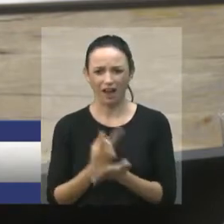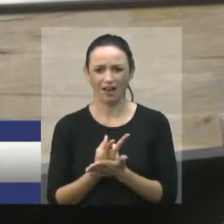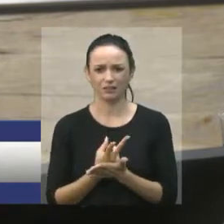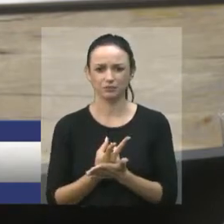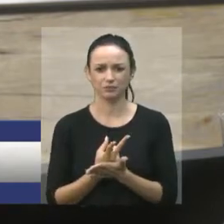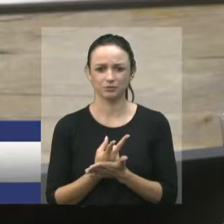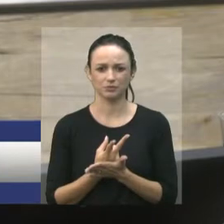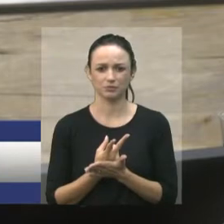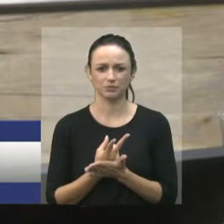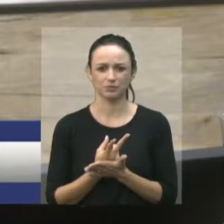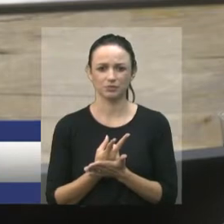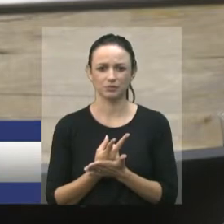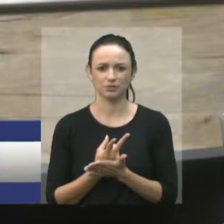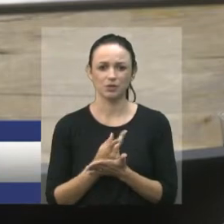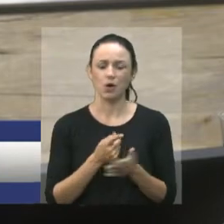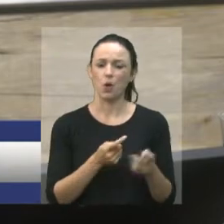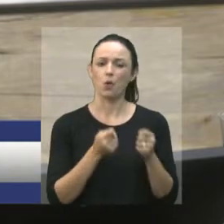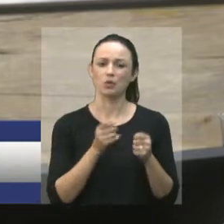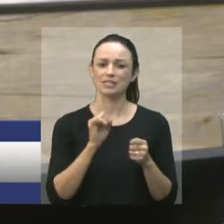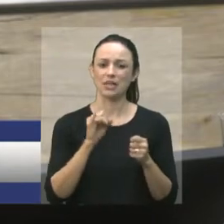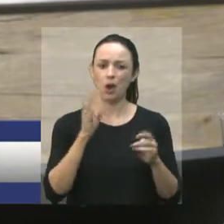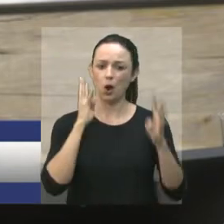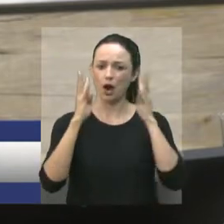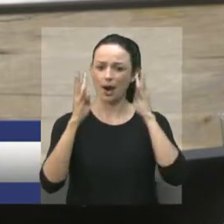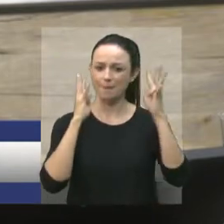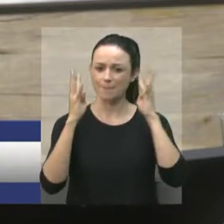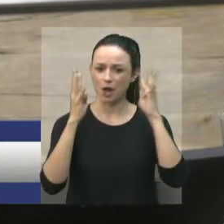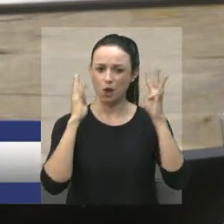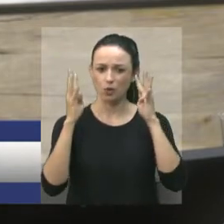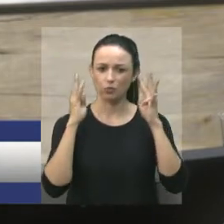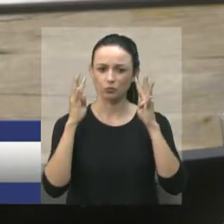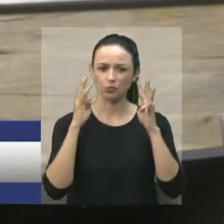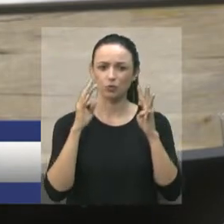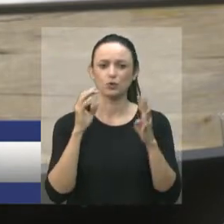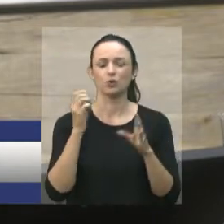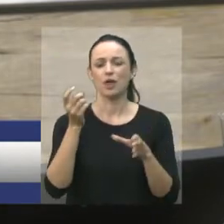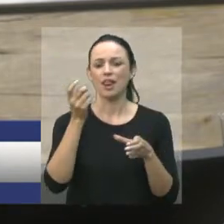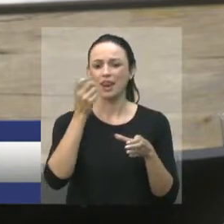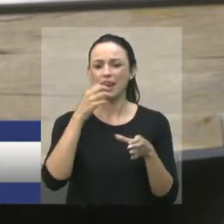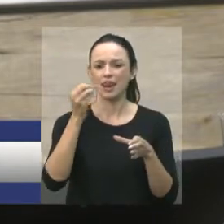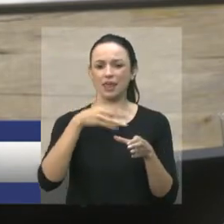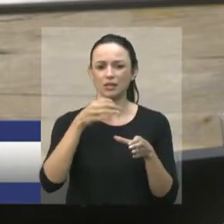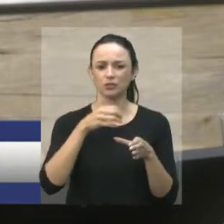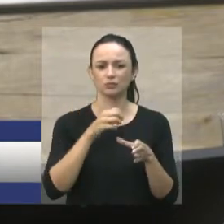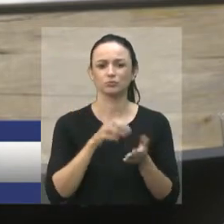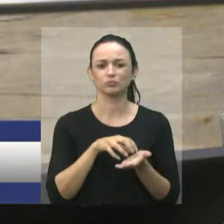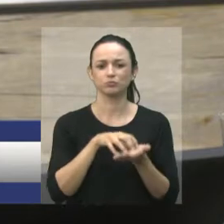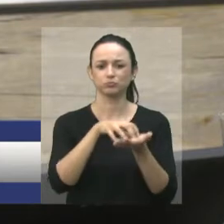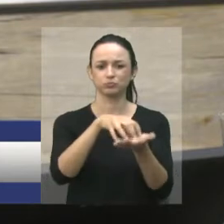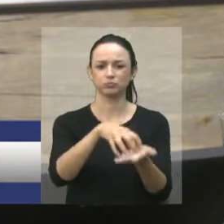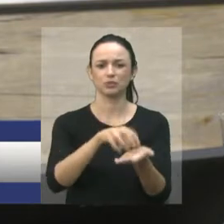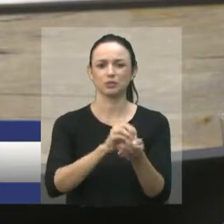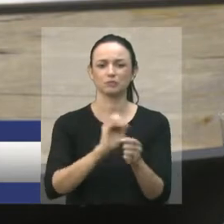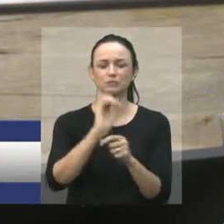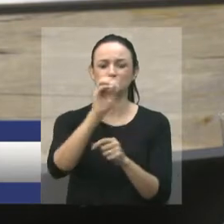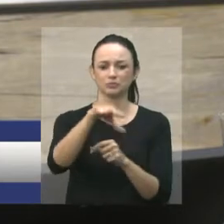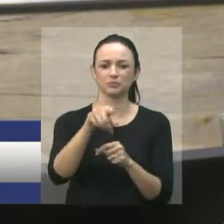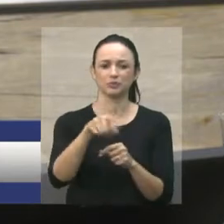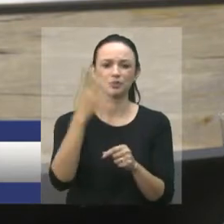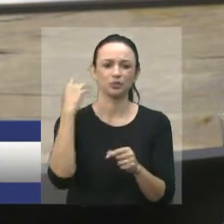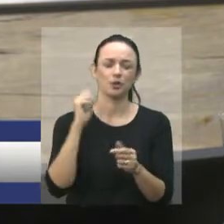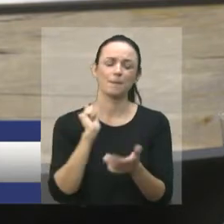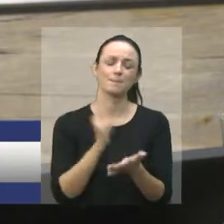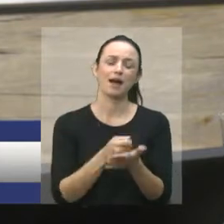esse tipo de economia? Se o caminhão que transporta o lixo, que daqui faz o transbordo, ele cobrava